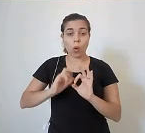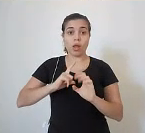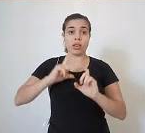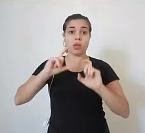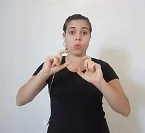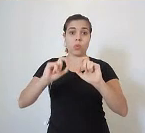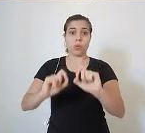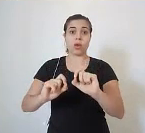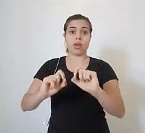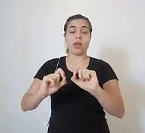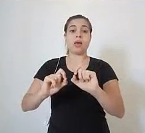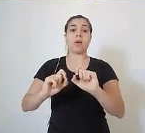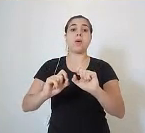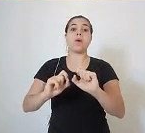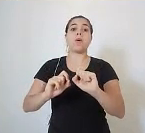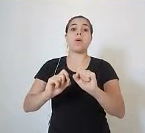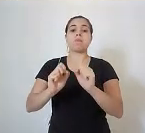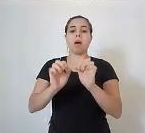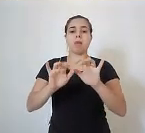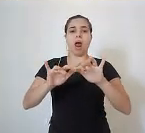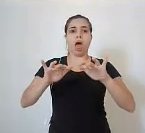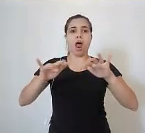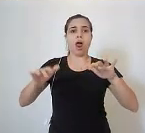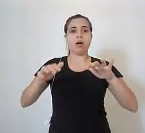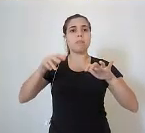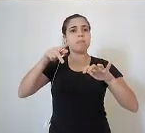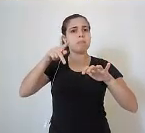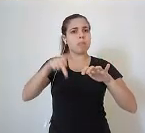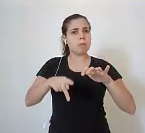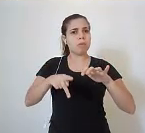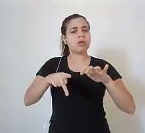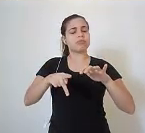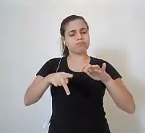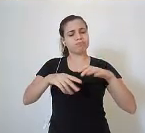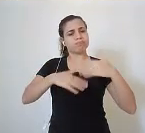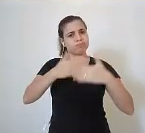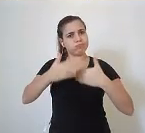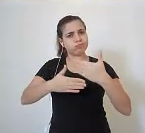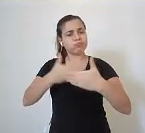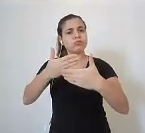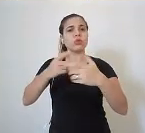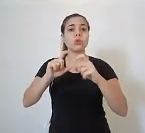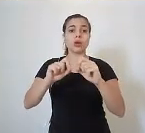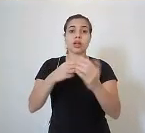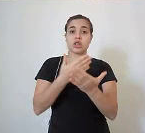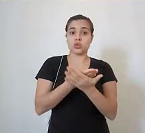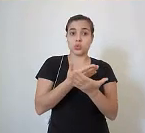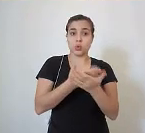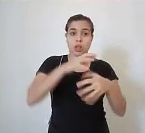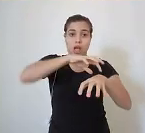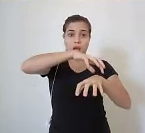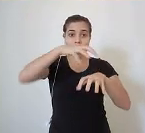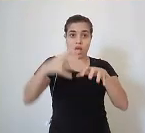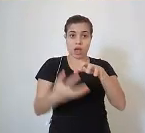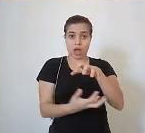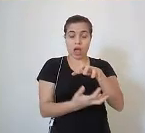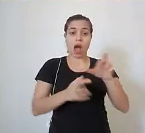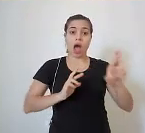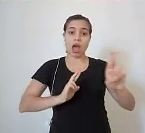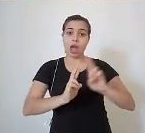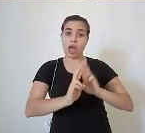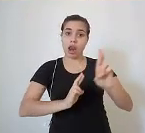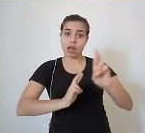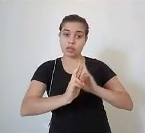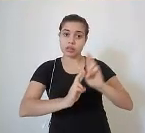espécie, forma uma população biológica. E é a partir daqui que a ecologia se propõe a